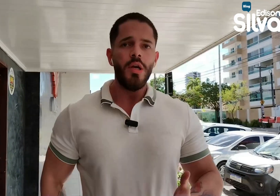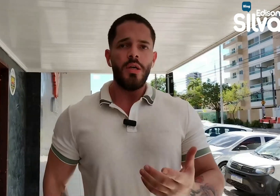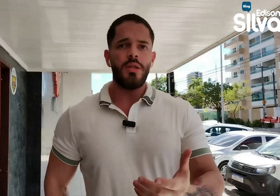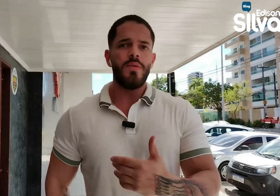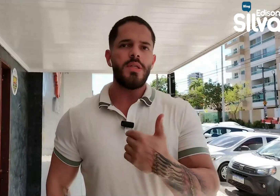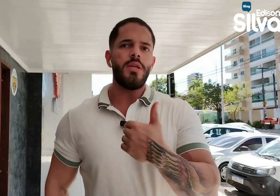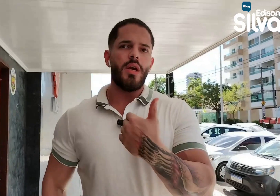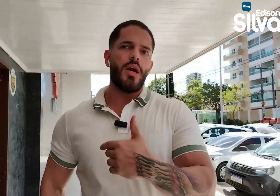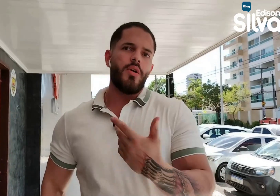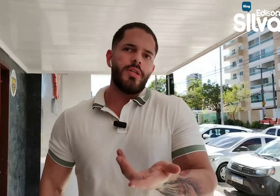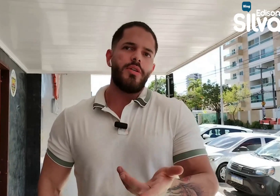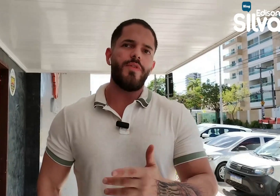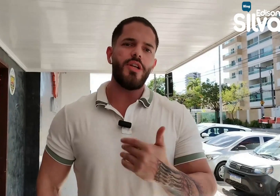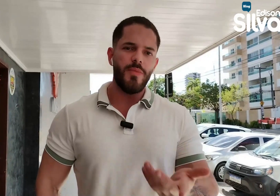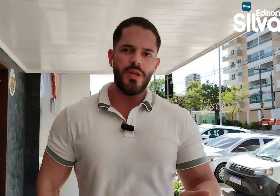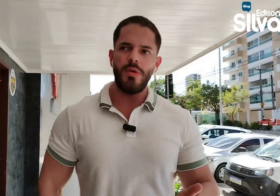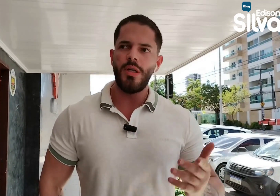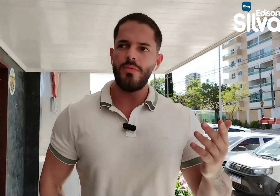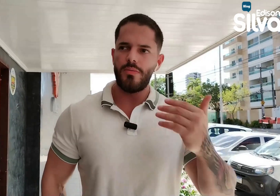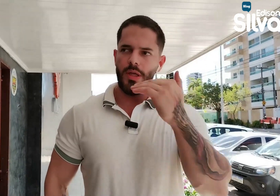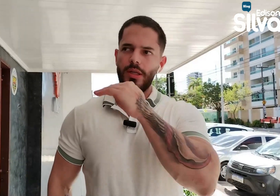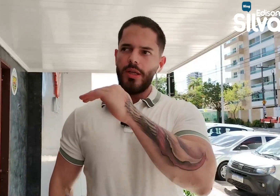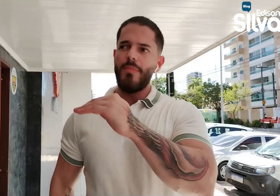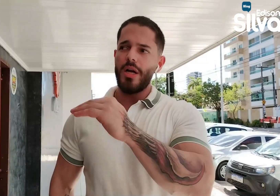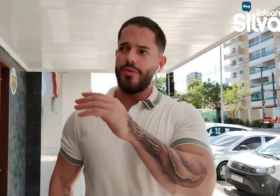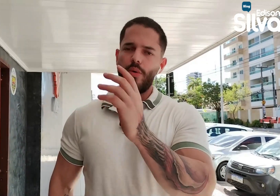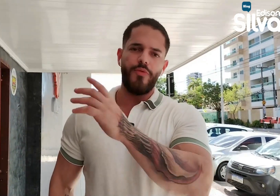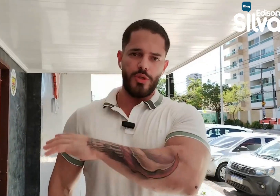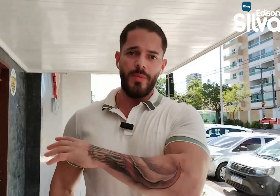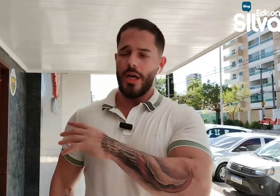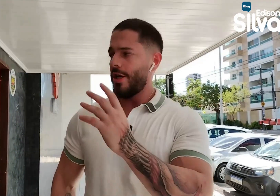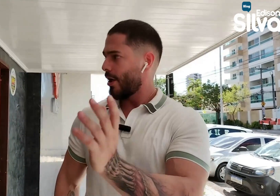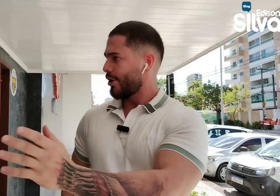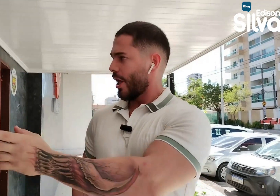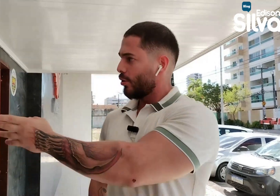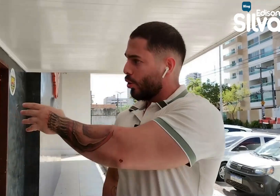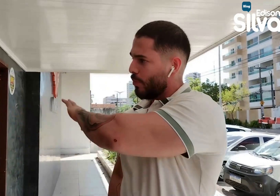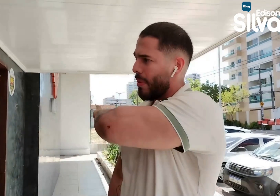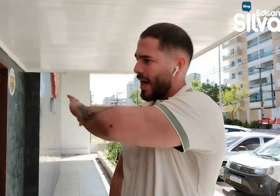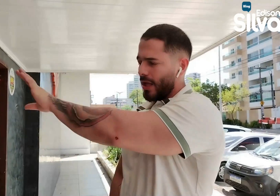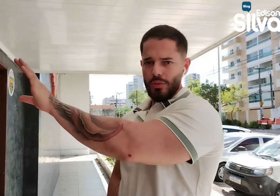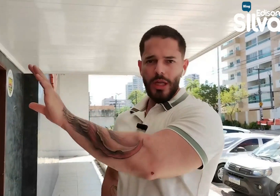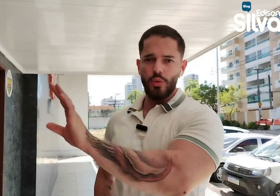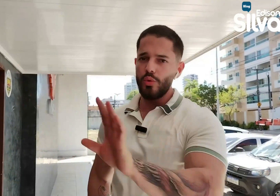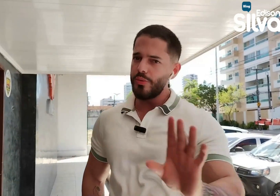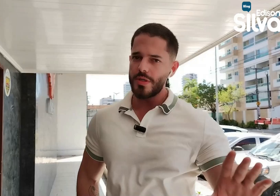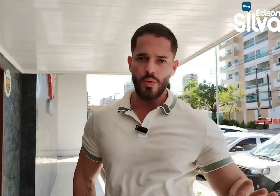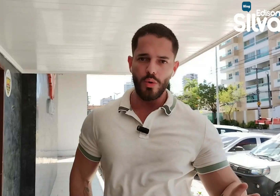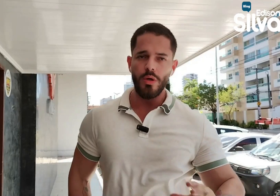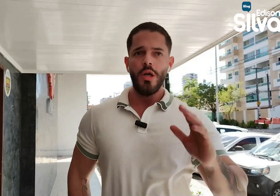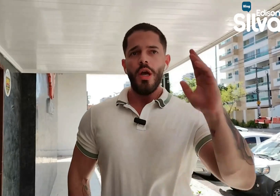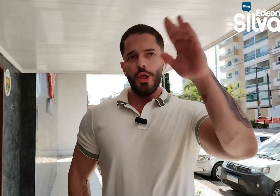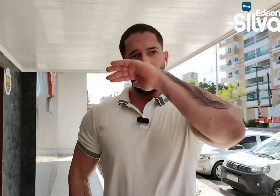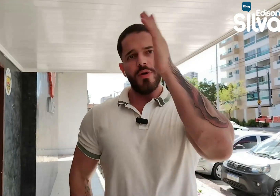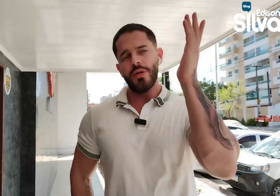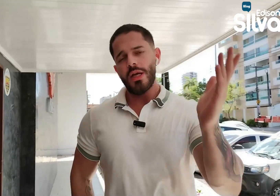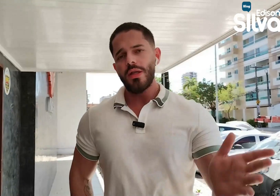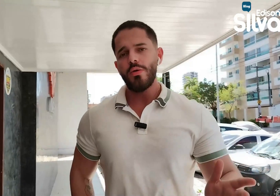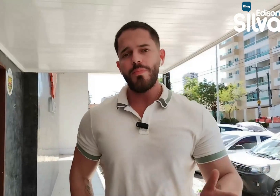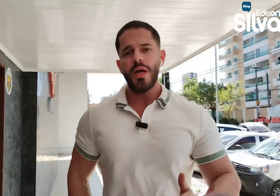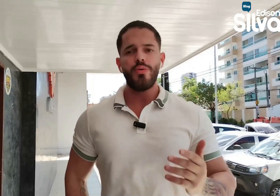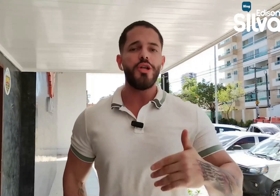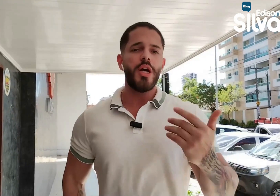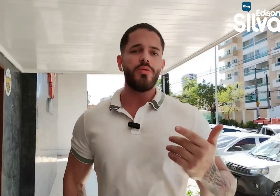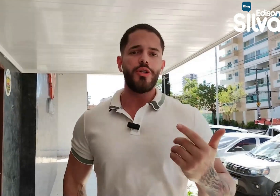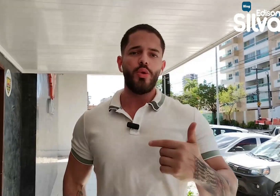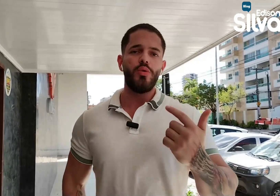causam. Então, assim, agora a gente fica de mãos abanando, tanto aqui embaixo como o funcionamento da clínica, que está todo parado, está tudo no escuro, e o primeiro andar